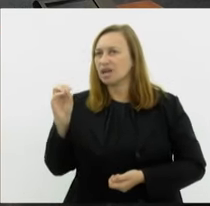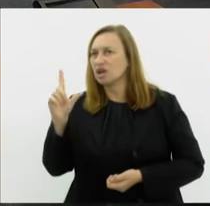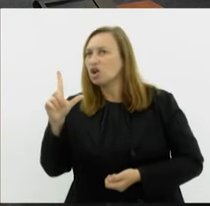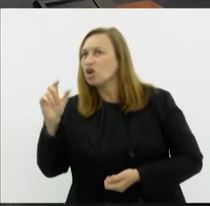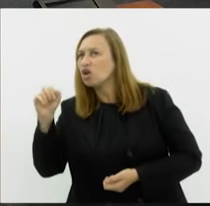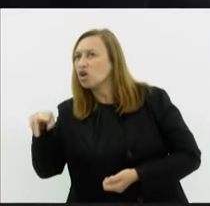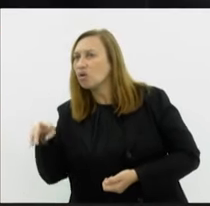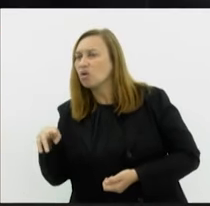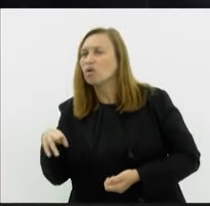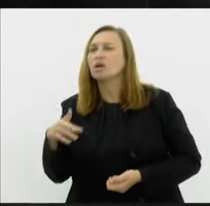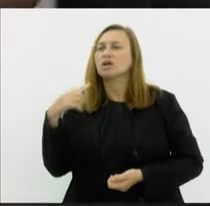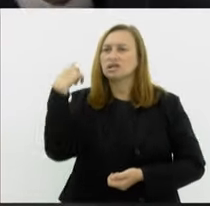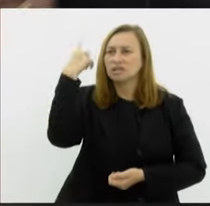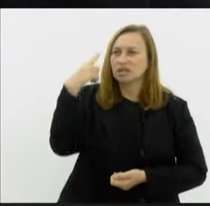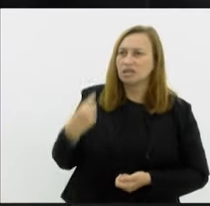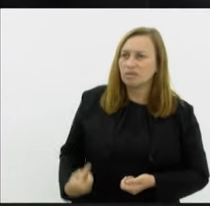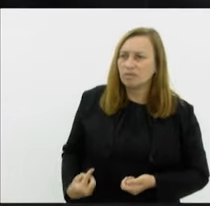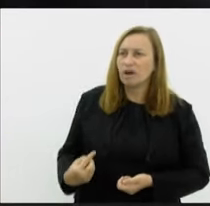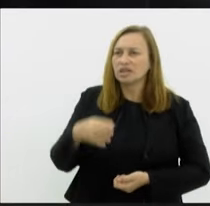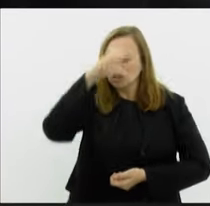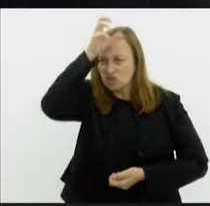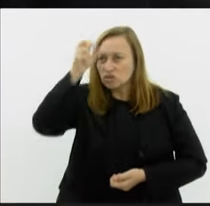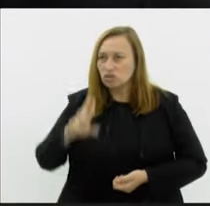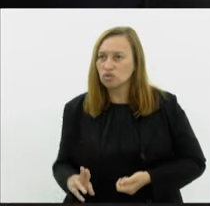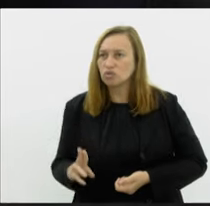Dani Balbi, Tia Ju, Josemar.